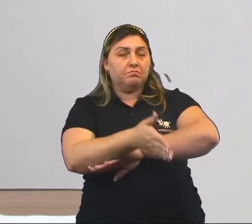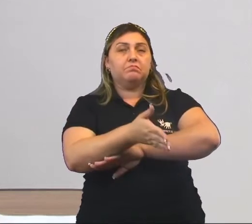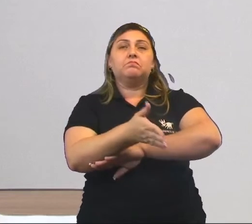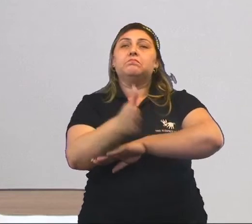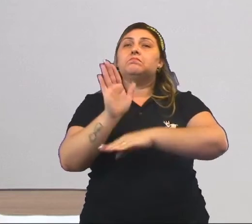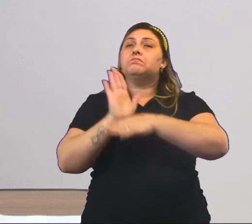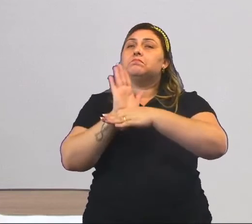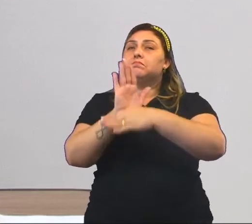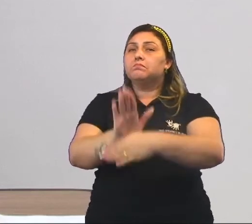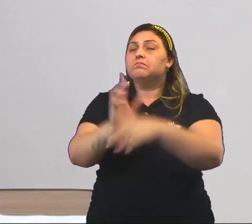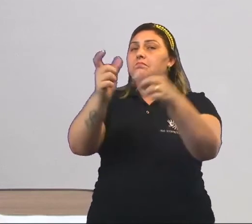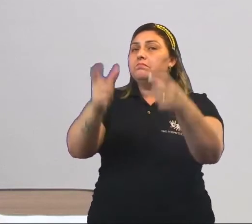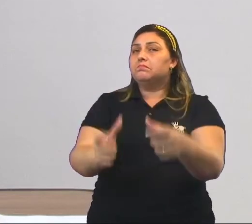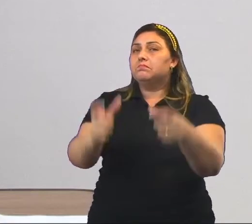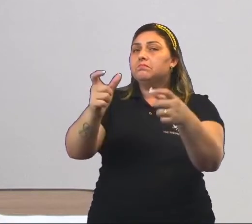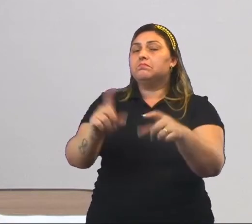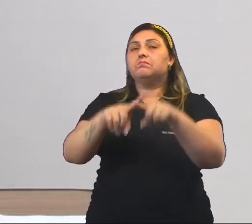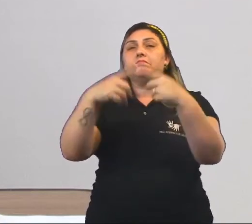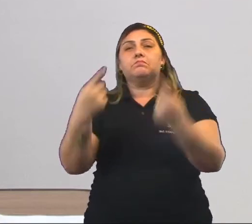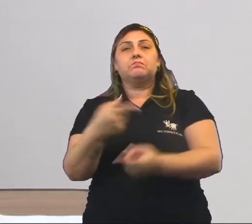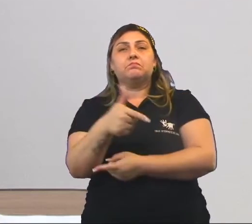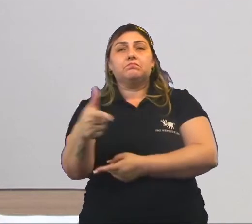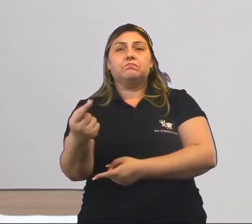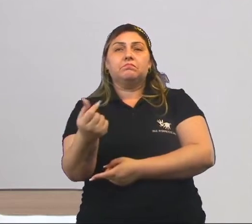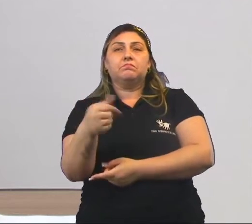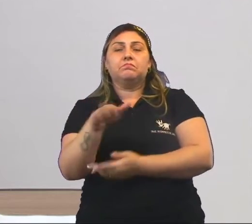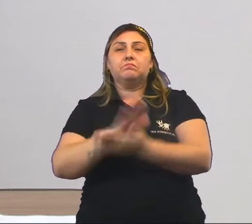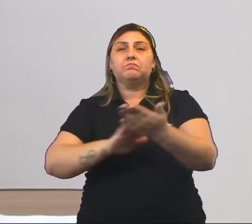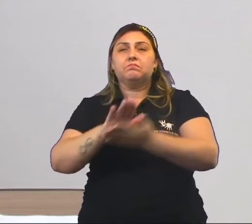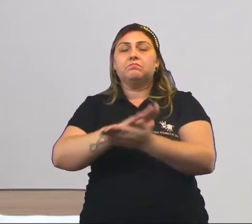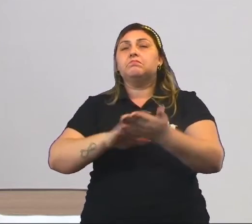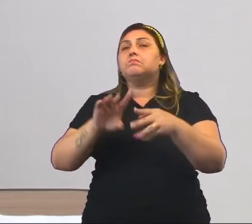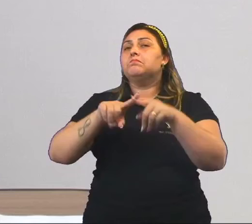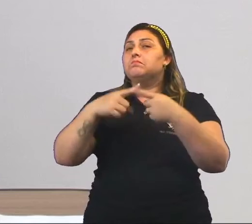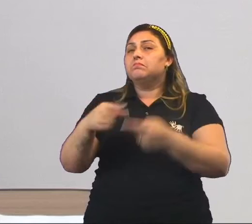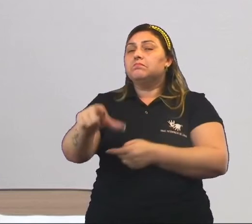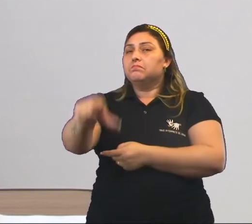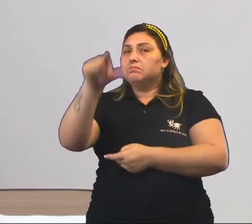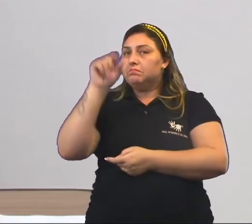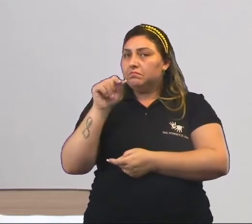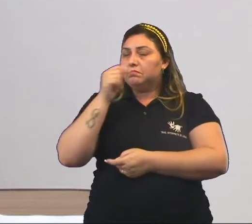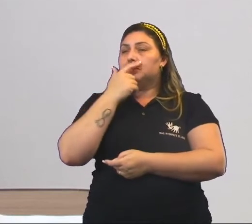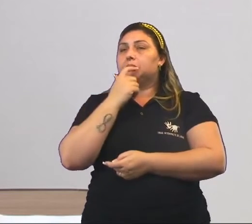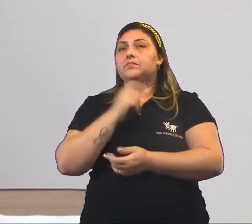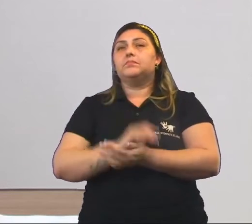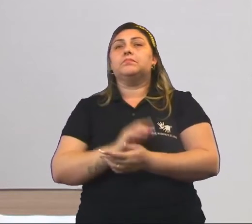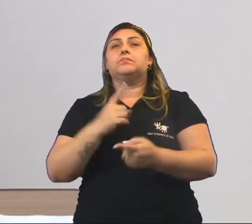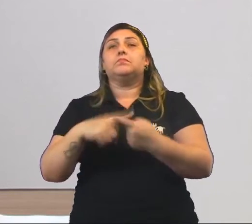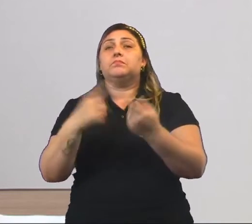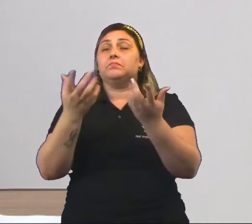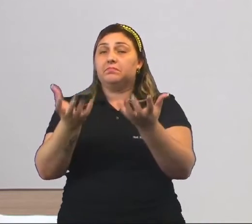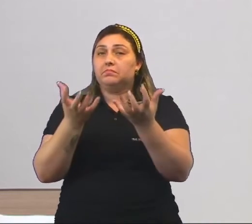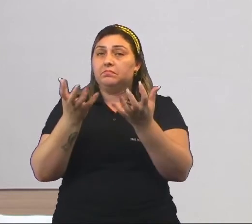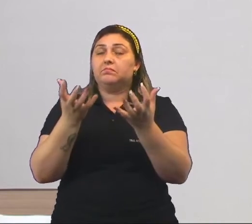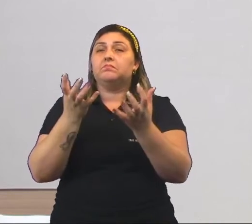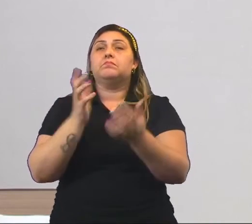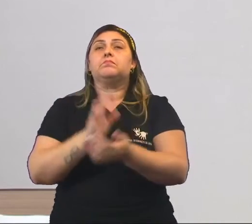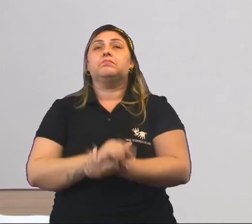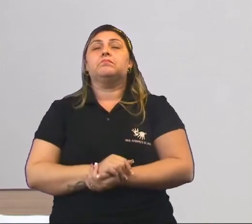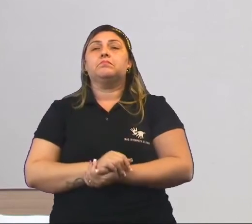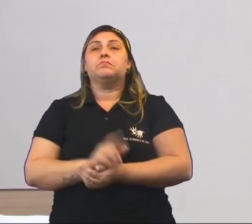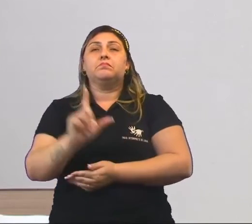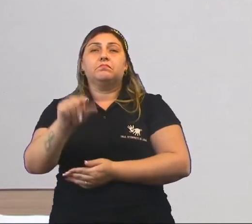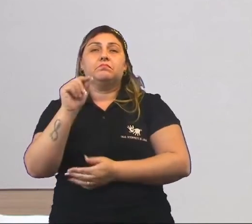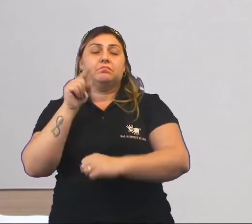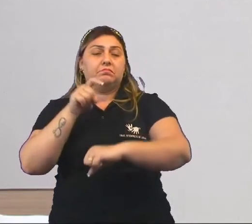função para ajudar aquele local ali, mas não necessariamente vai receber por aquilo, mas é uma escolha. ela está ali porque ela quer. Ela está livre para